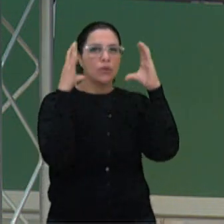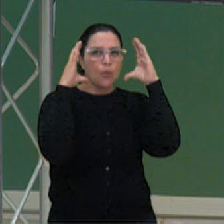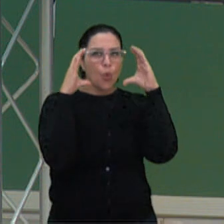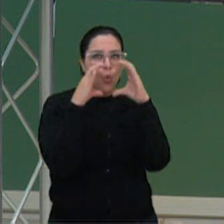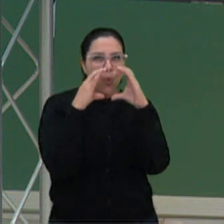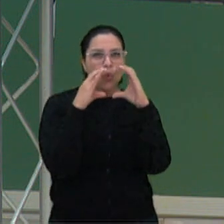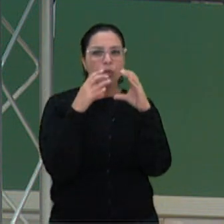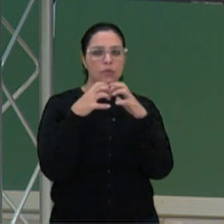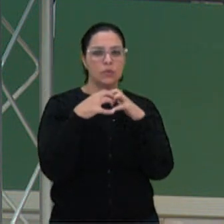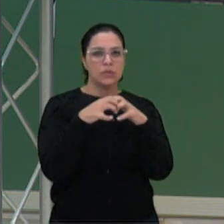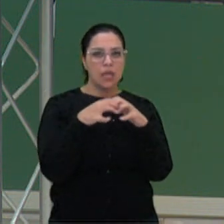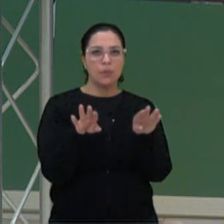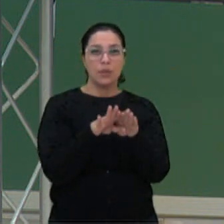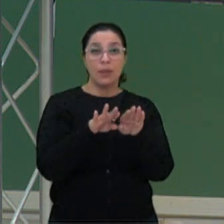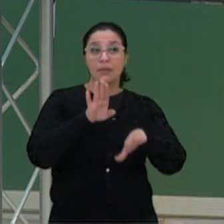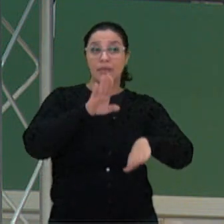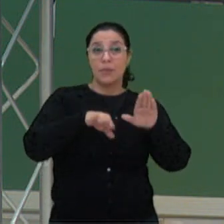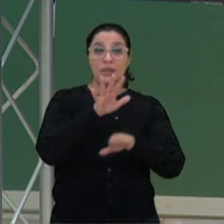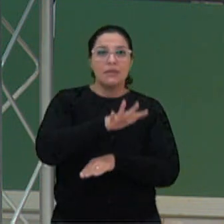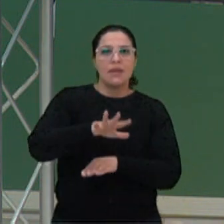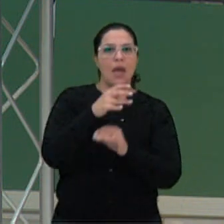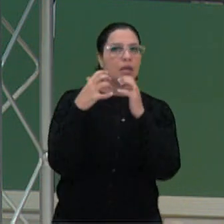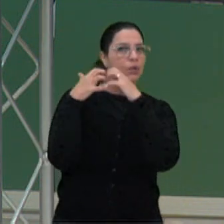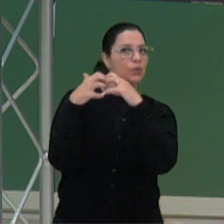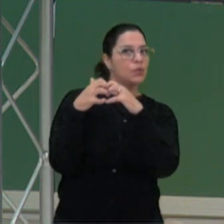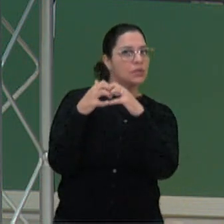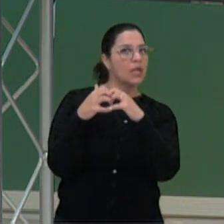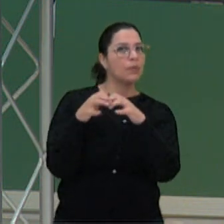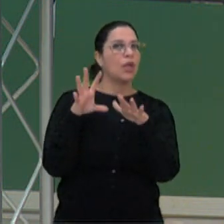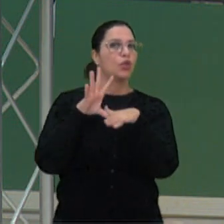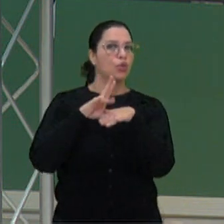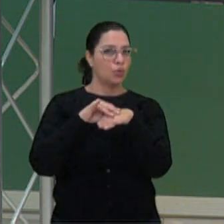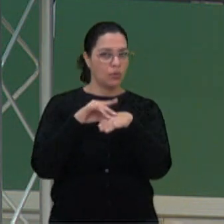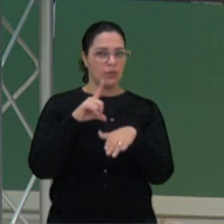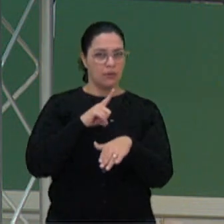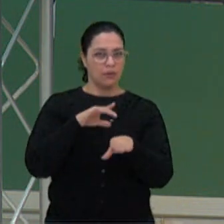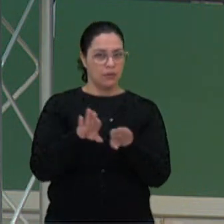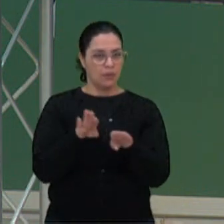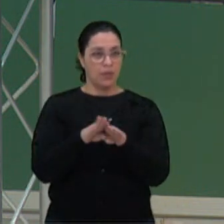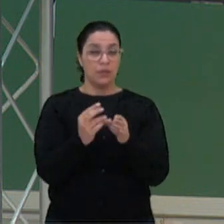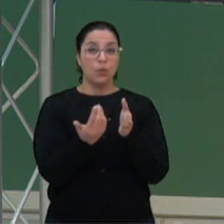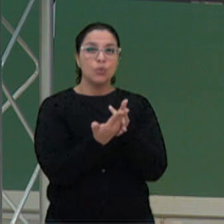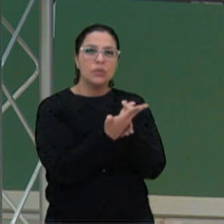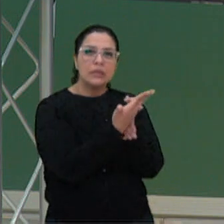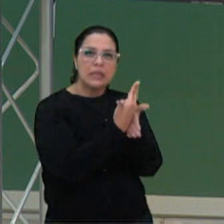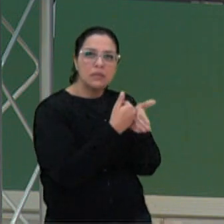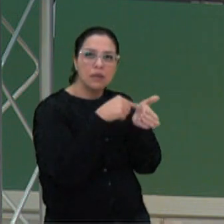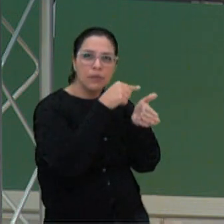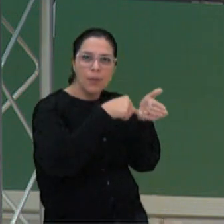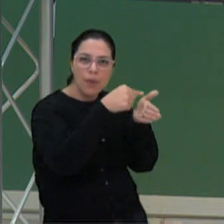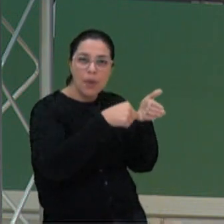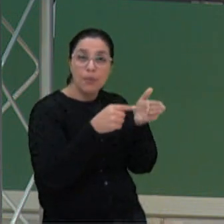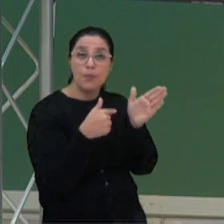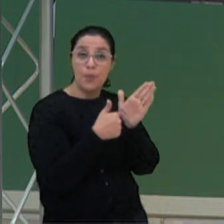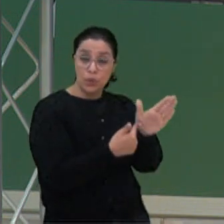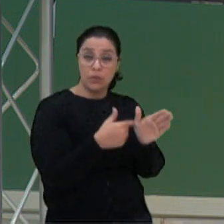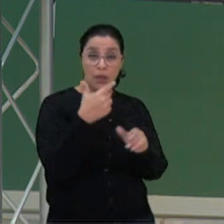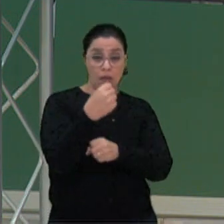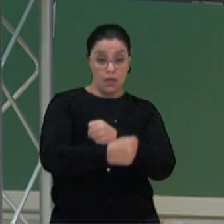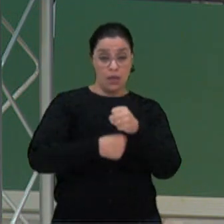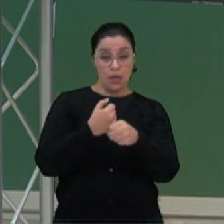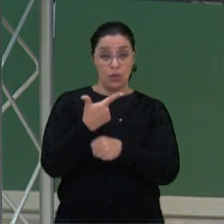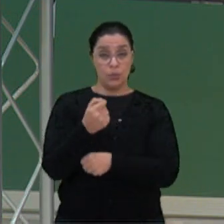menor. Depende da área do cérebro que foi afetado também, tá? Esse gráfico está mostrando para a gente, ó, que em